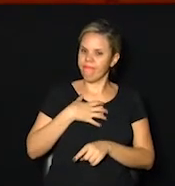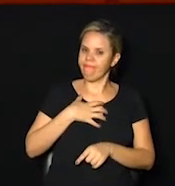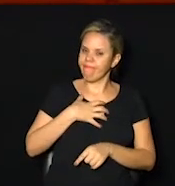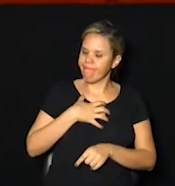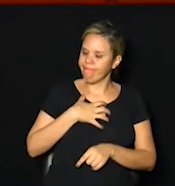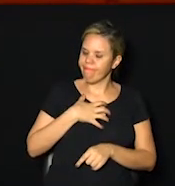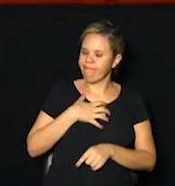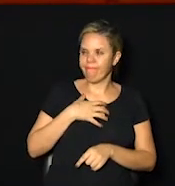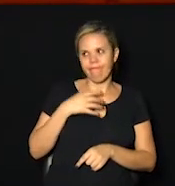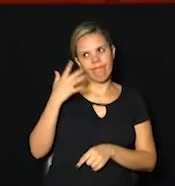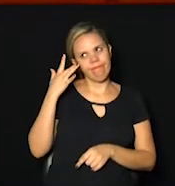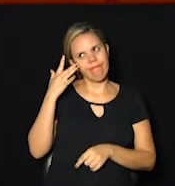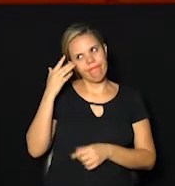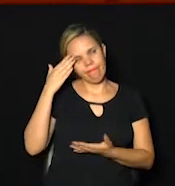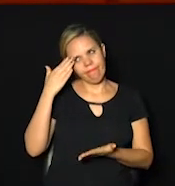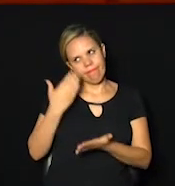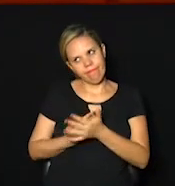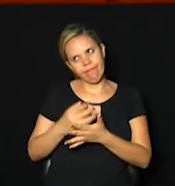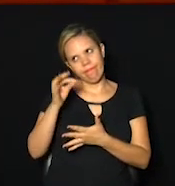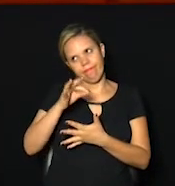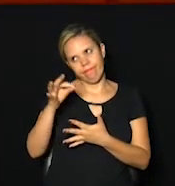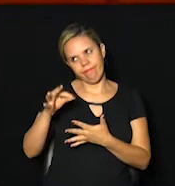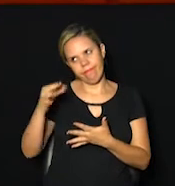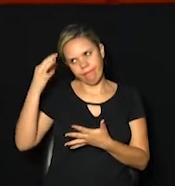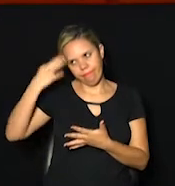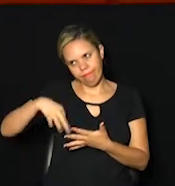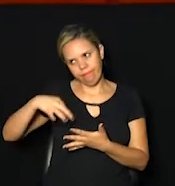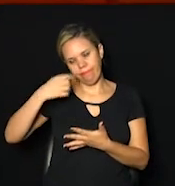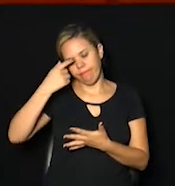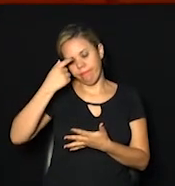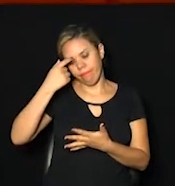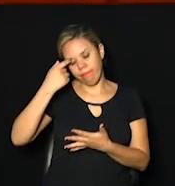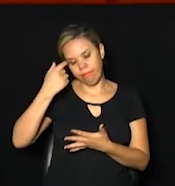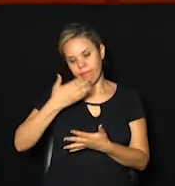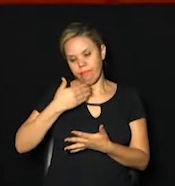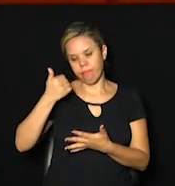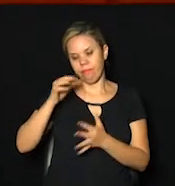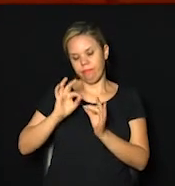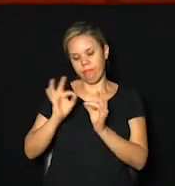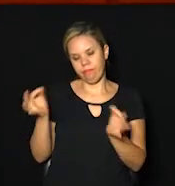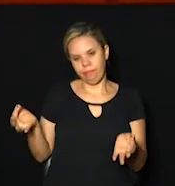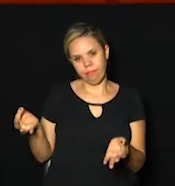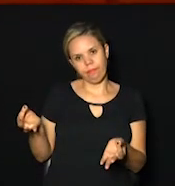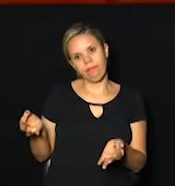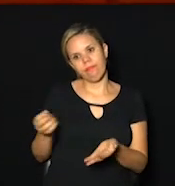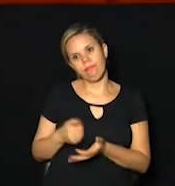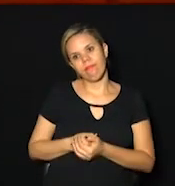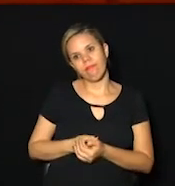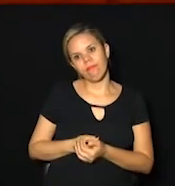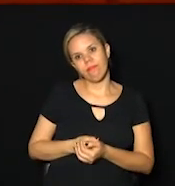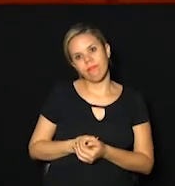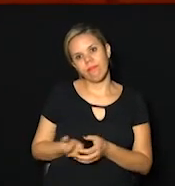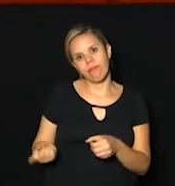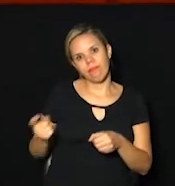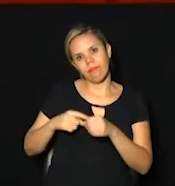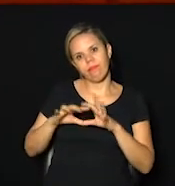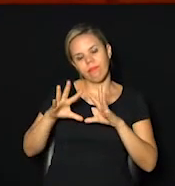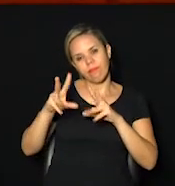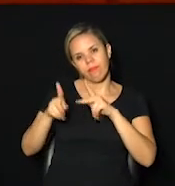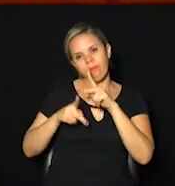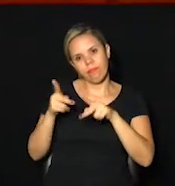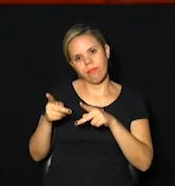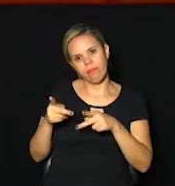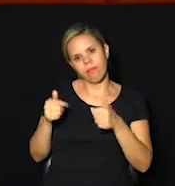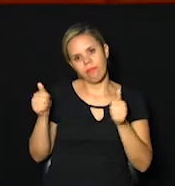certezas. Ah, não, mas eu acredito que vai ser muito mais simples voltar todo mundo, para todo mundo